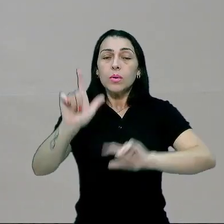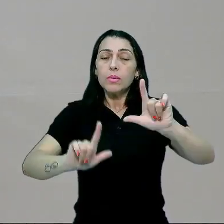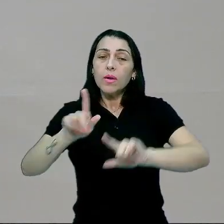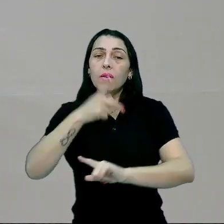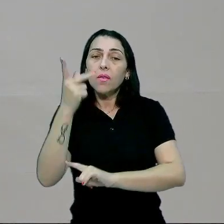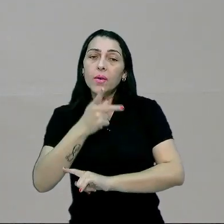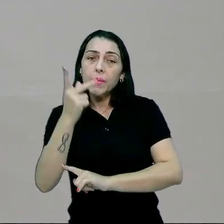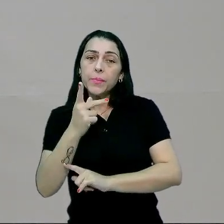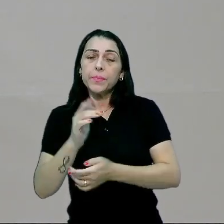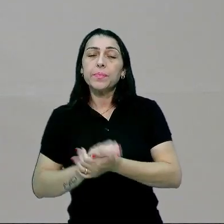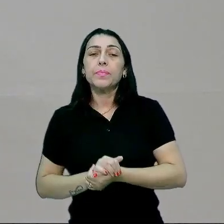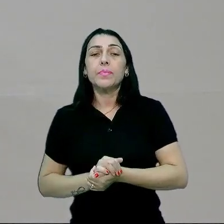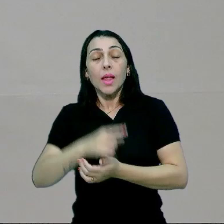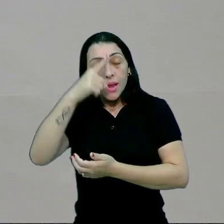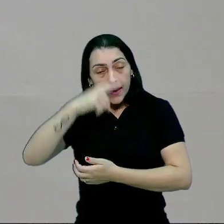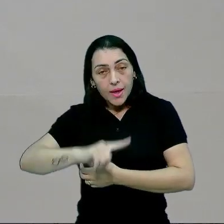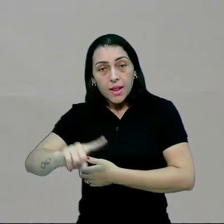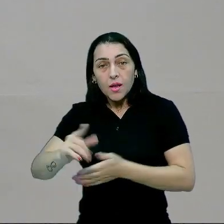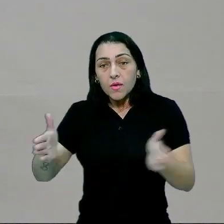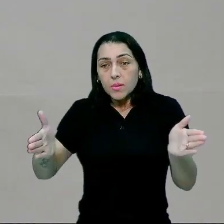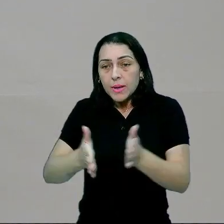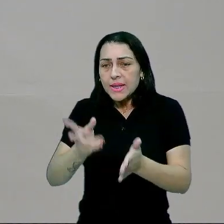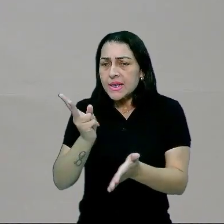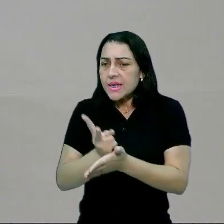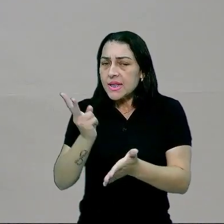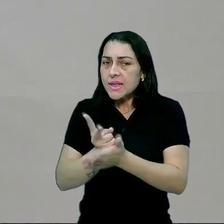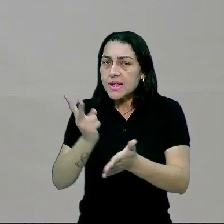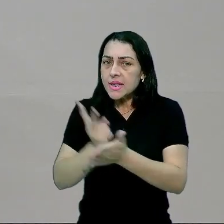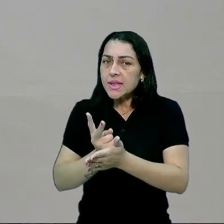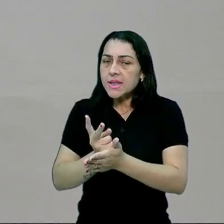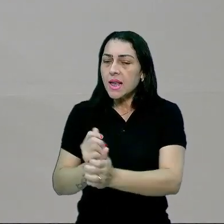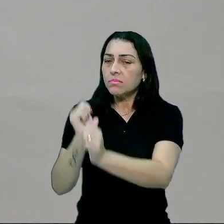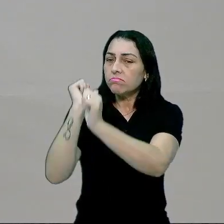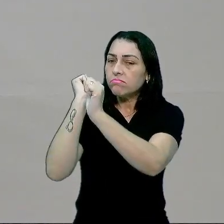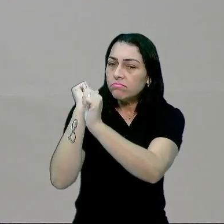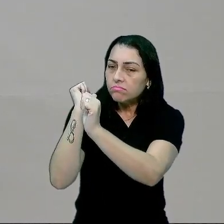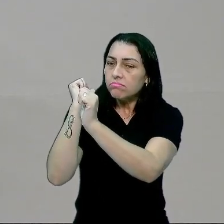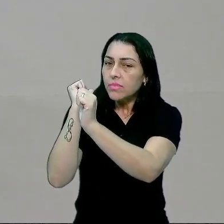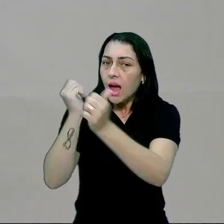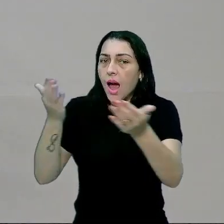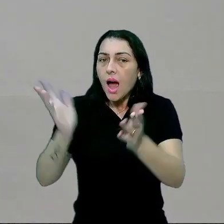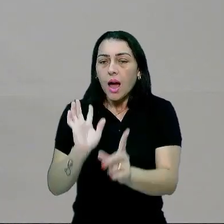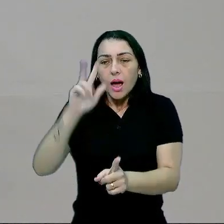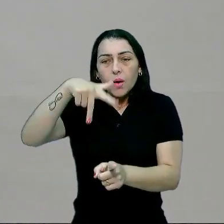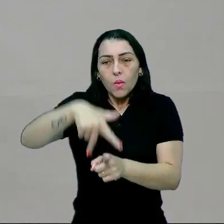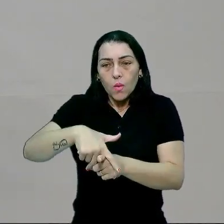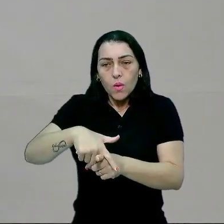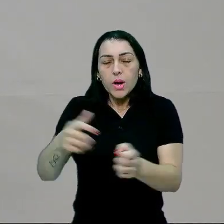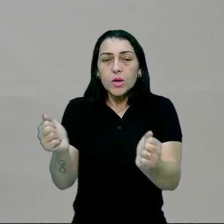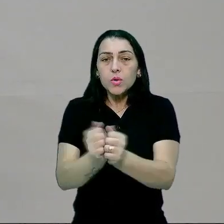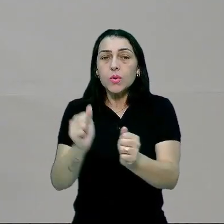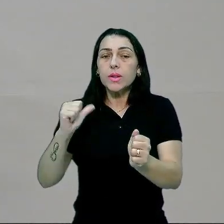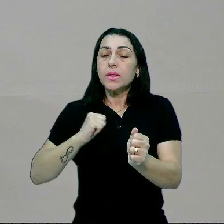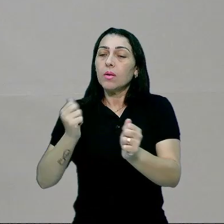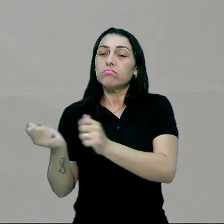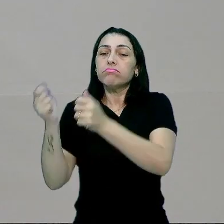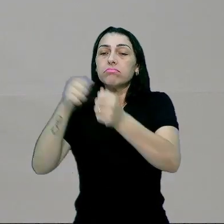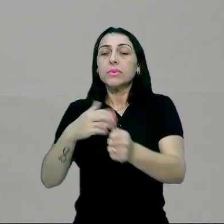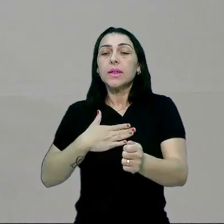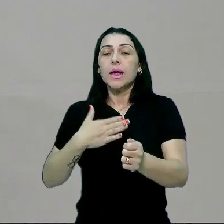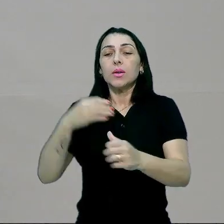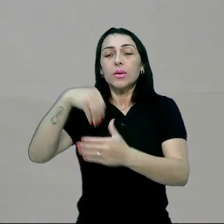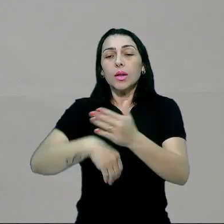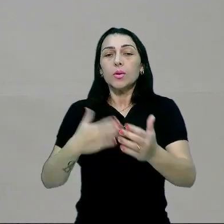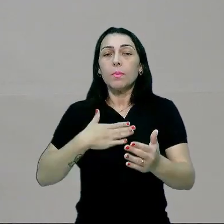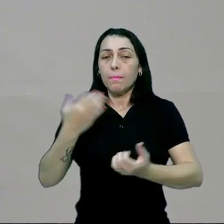lá, essa elefante pequeno sempre me carregou durante a vida toda, então agora é justo que eu a carregue na Amarok. Então isso